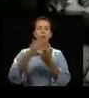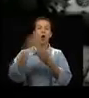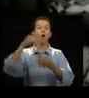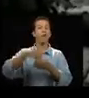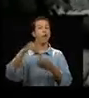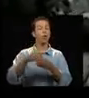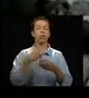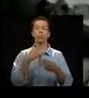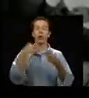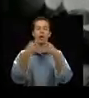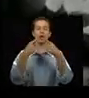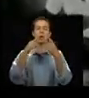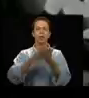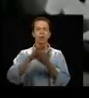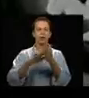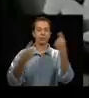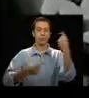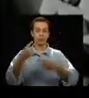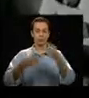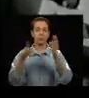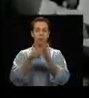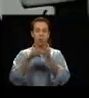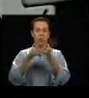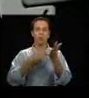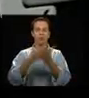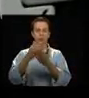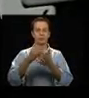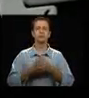vende o voto não pode mais reclamar trabalho.